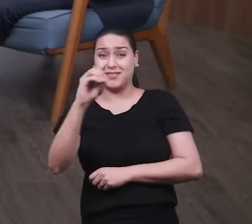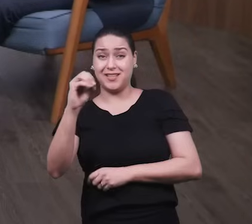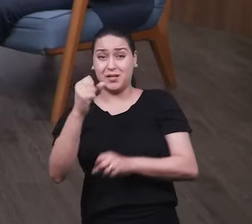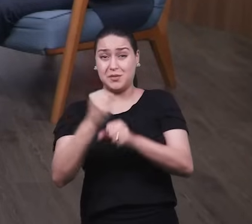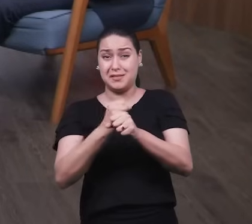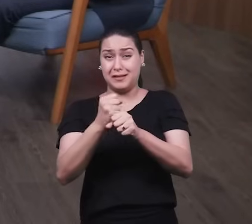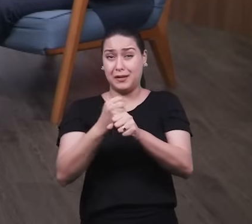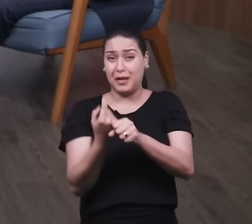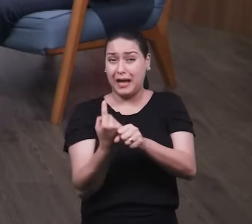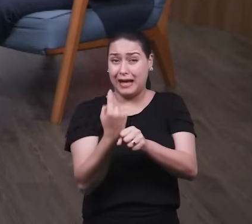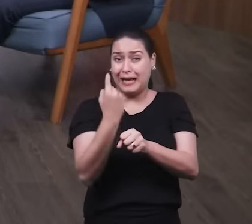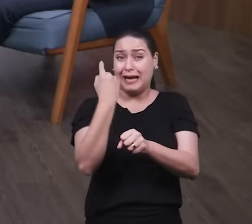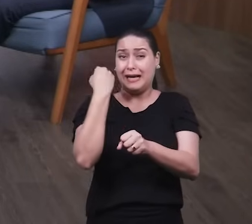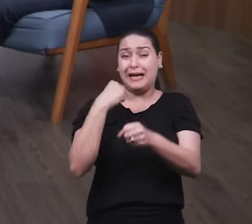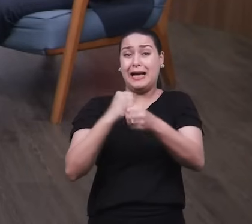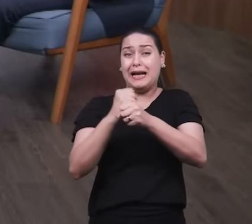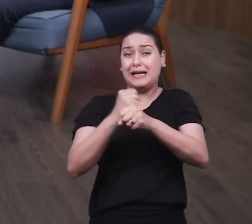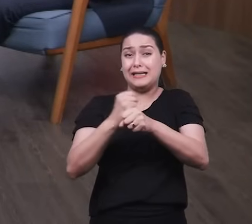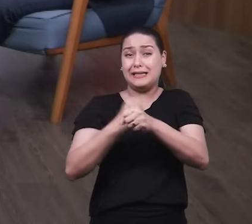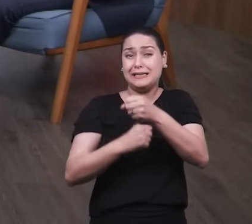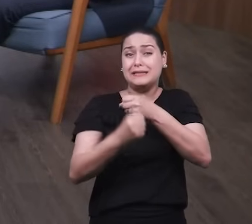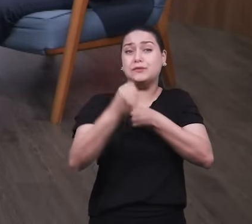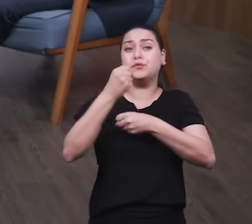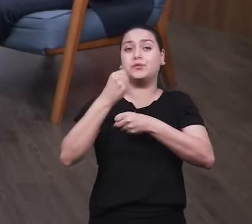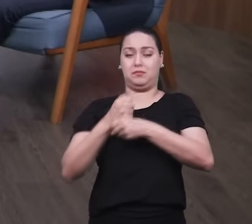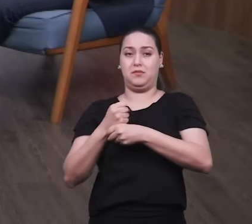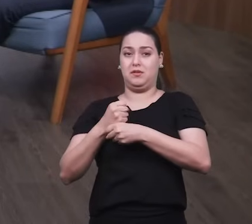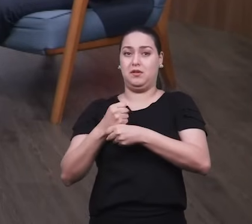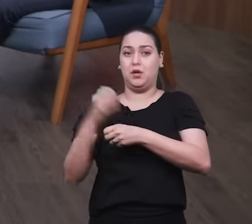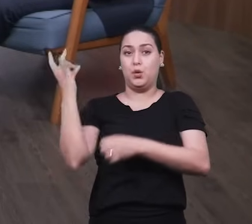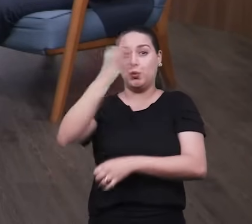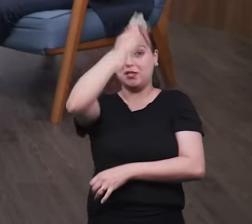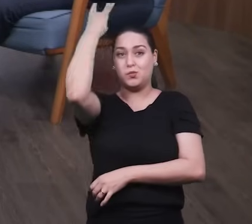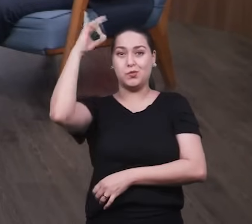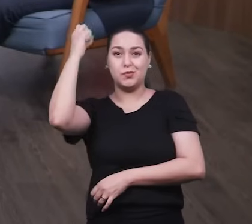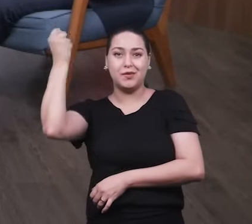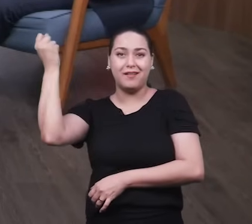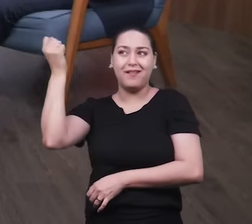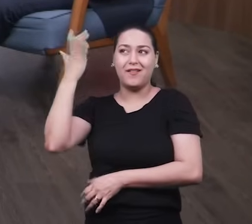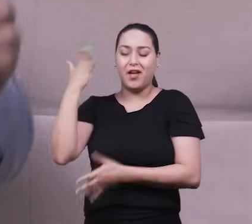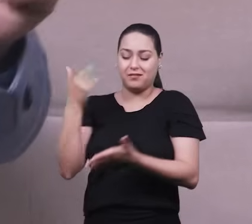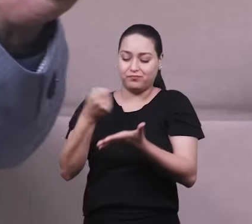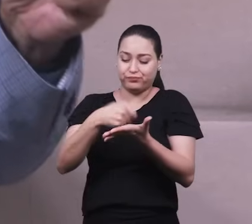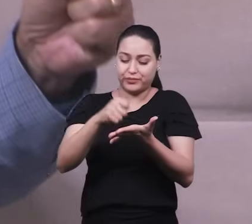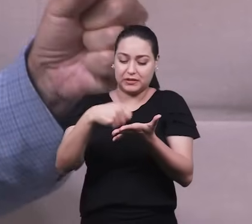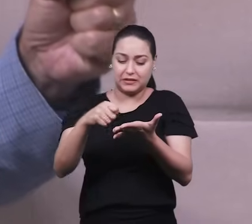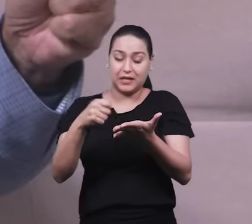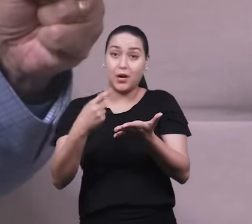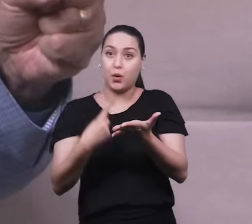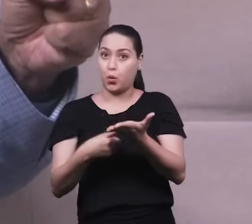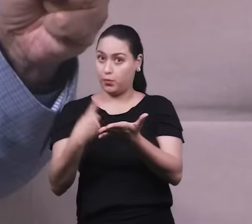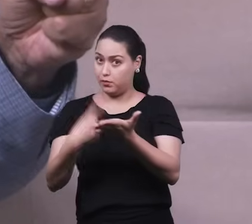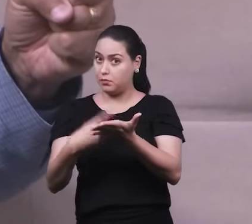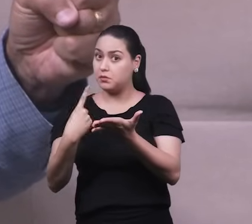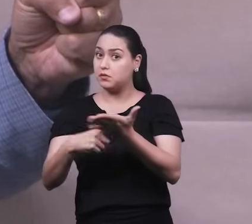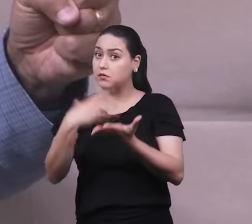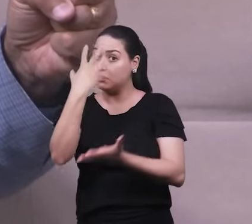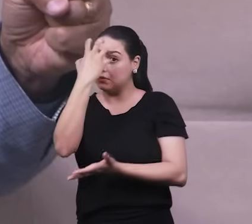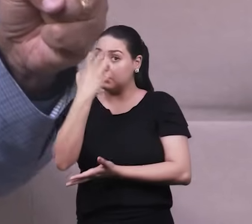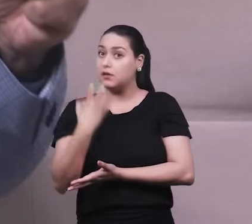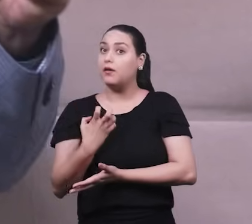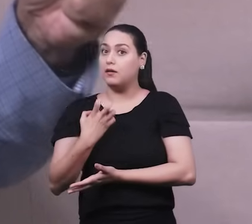800 anos antes, né? O Espírito Santo vai e inspira. Que compromisso, né, que o profeta tinha que